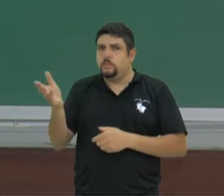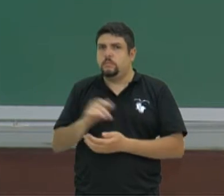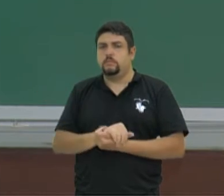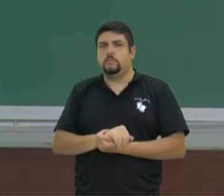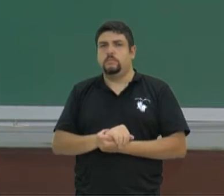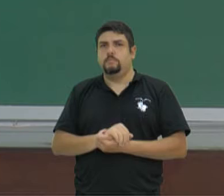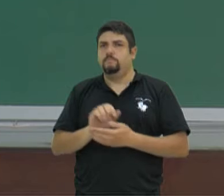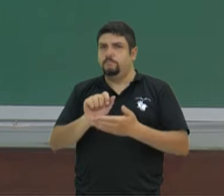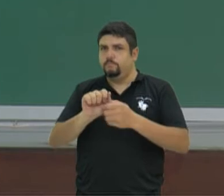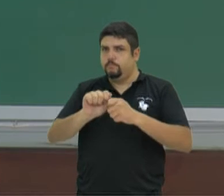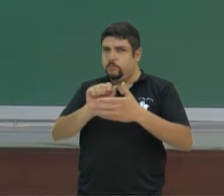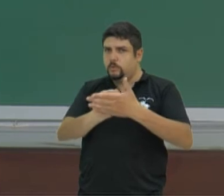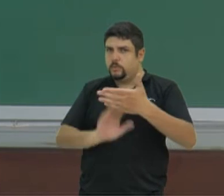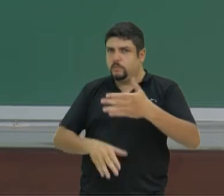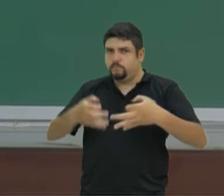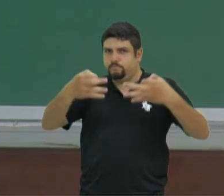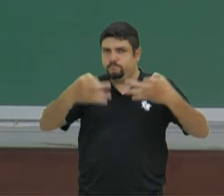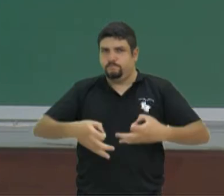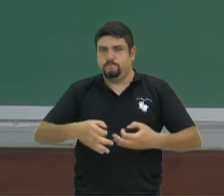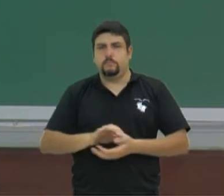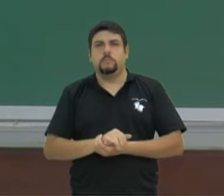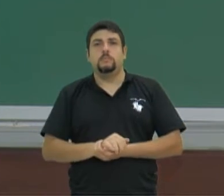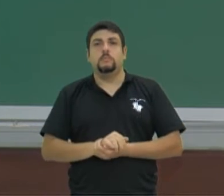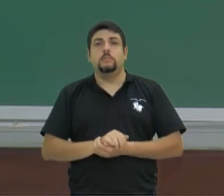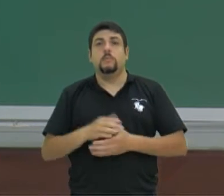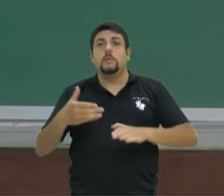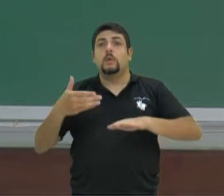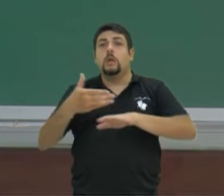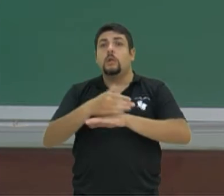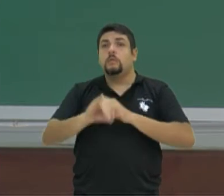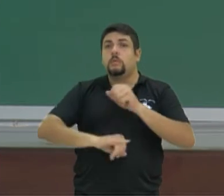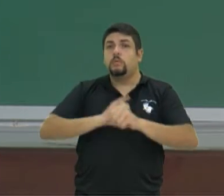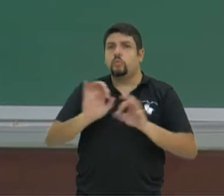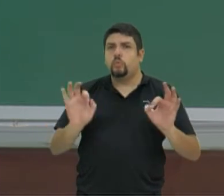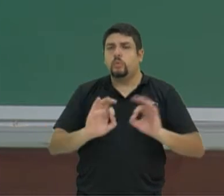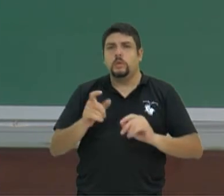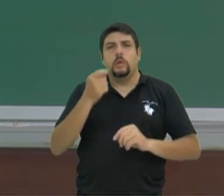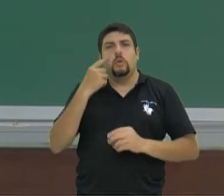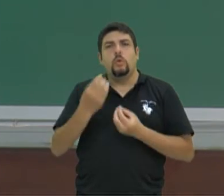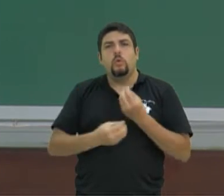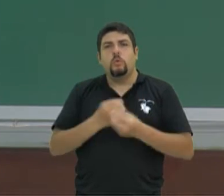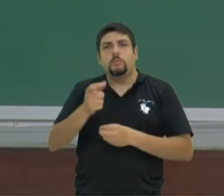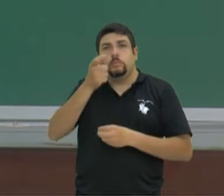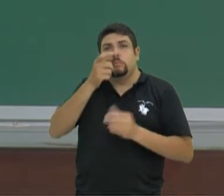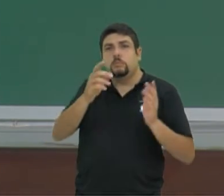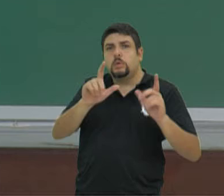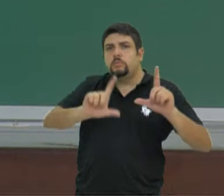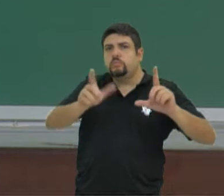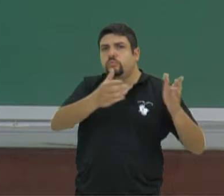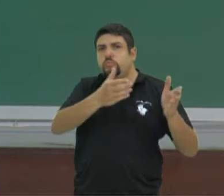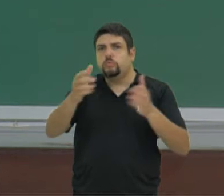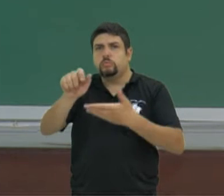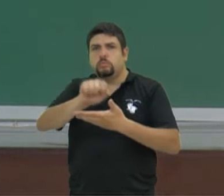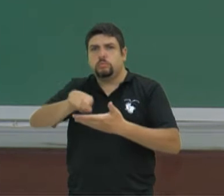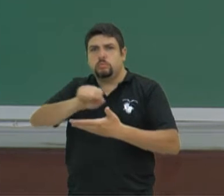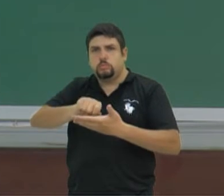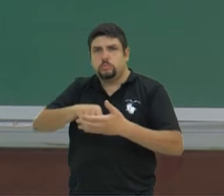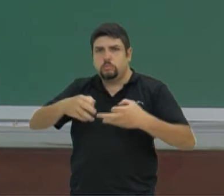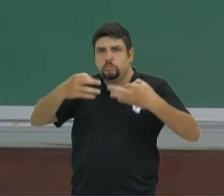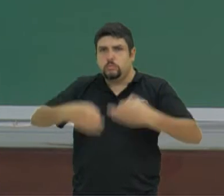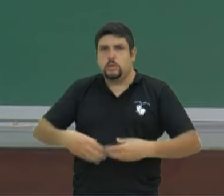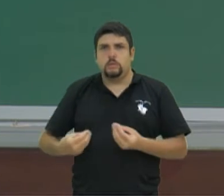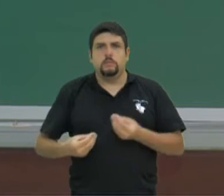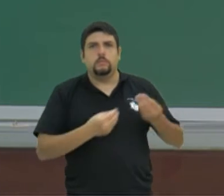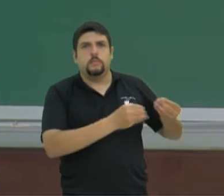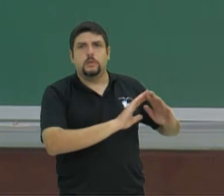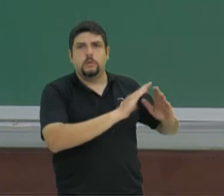direitinho, tá bom? Não perca essa oportunidade. O pessoal que não tem acesso ao Google Classroom vai fazer o quê? Vai fazer a atividade bem direitinho no caderno, certo? E vai